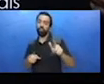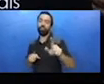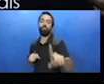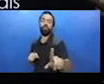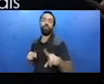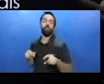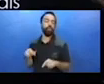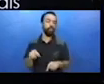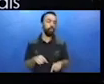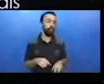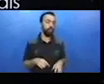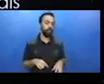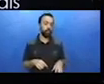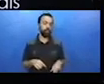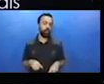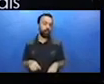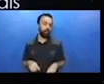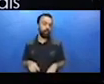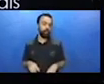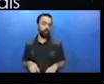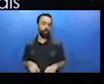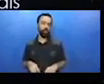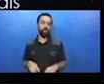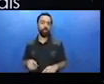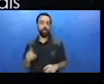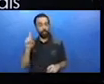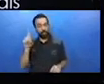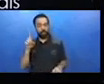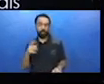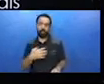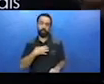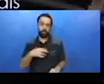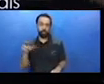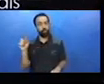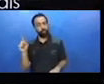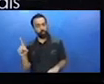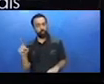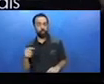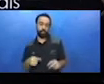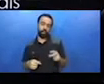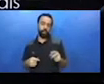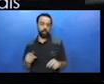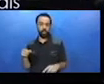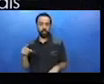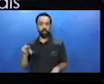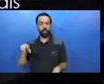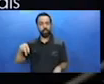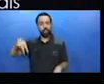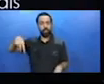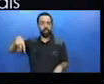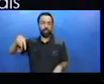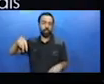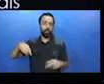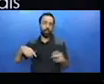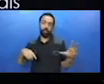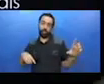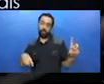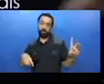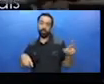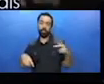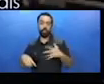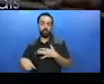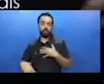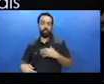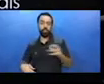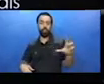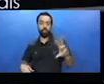um dos atletas faz um tipo dos nados diferentes. Então, um faz o costa, outro faz o peito, outro faz o livre e o outro faz o borboleta.